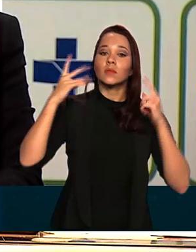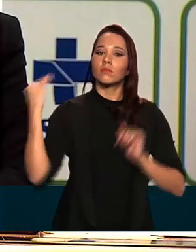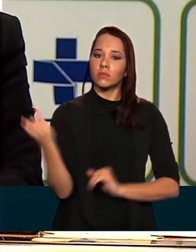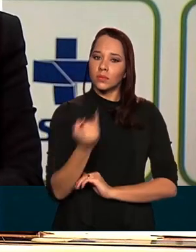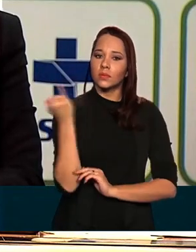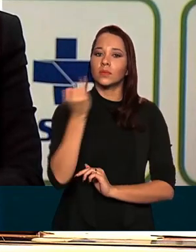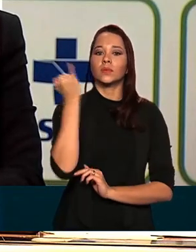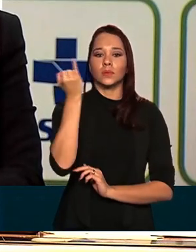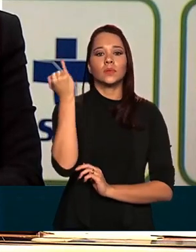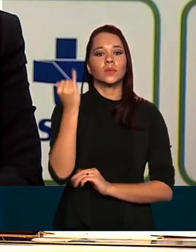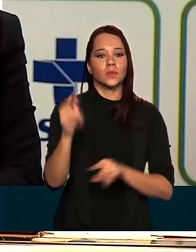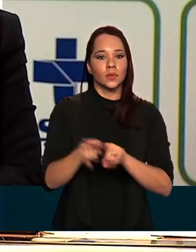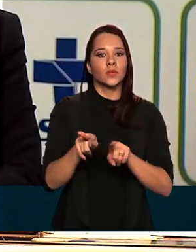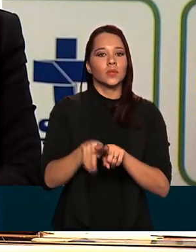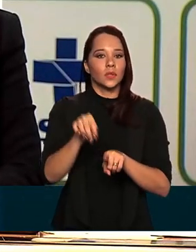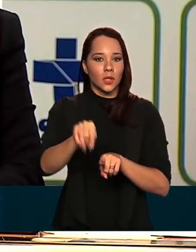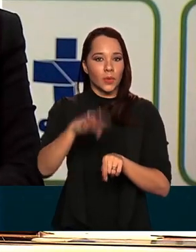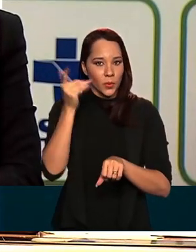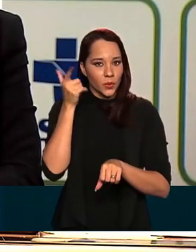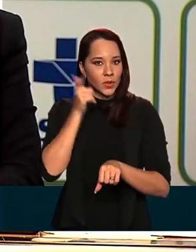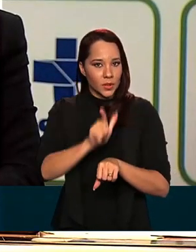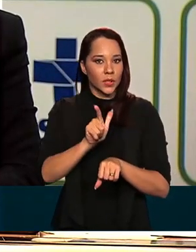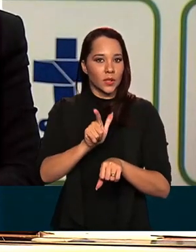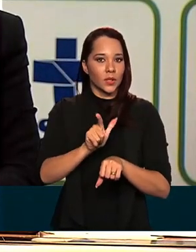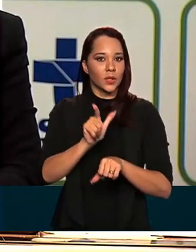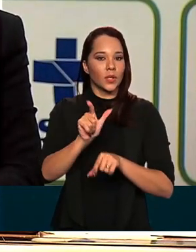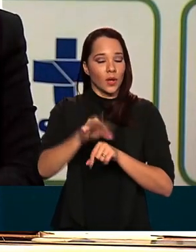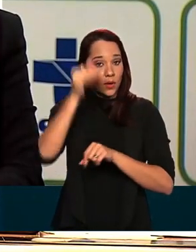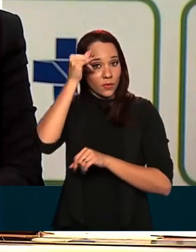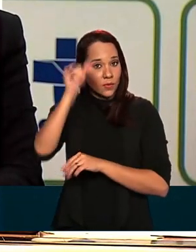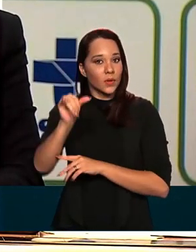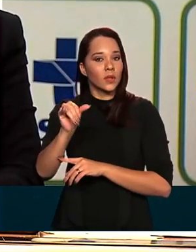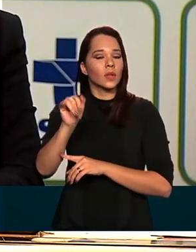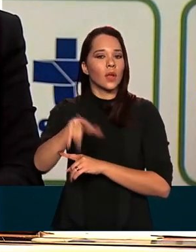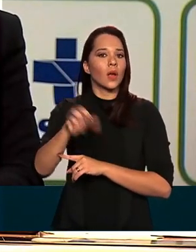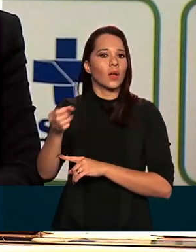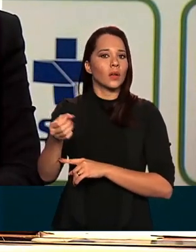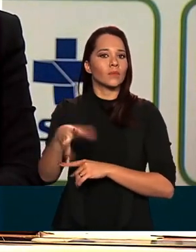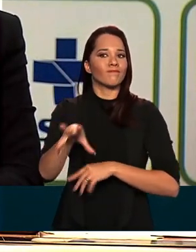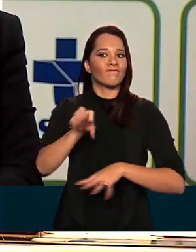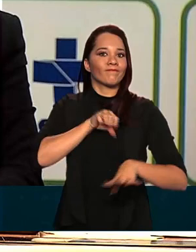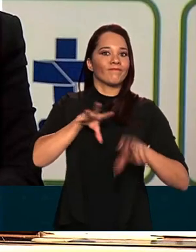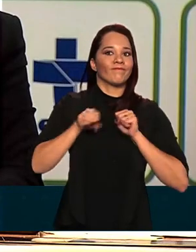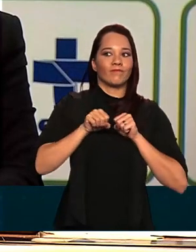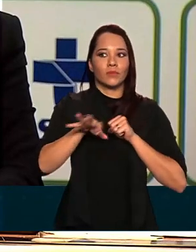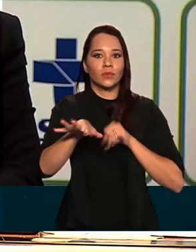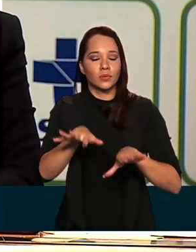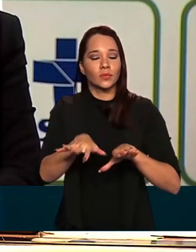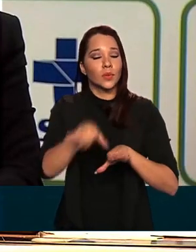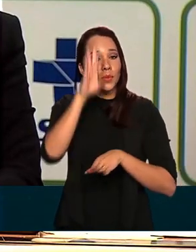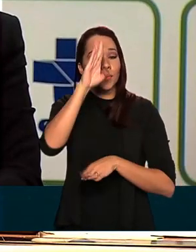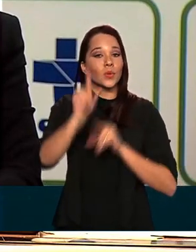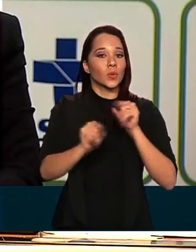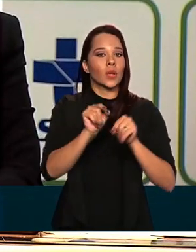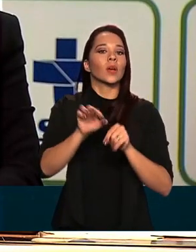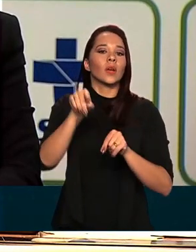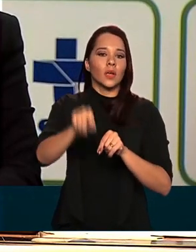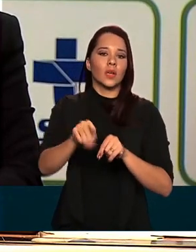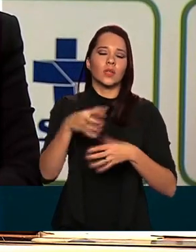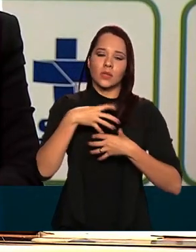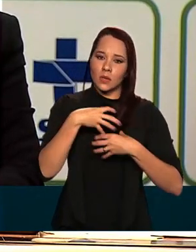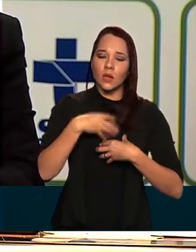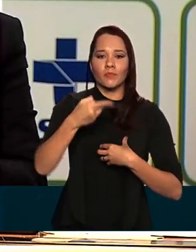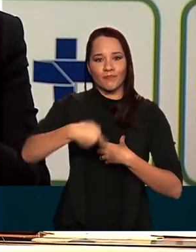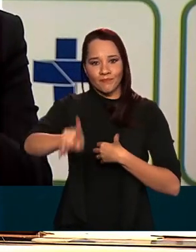fundamental justamente para evitar novas infecções e principalmente, em caso de sintomas,